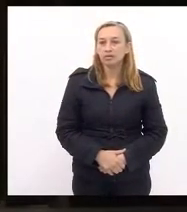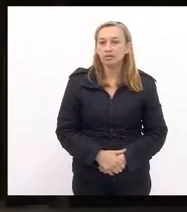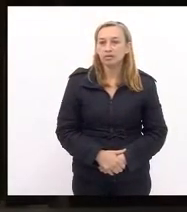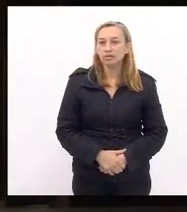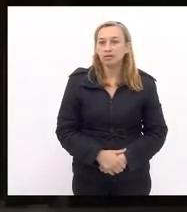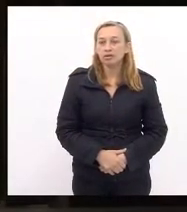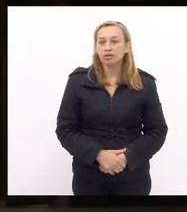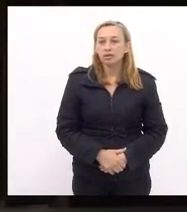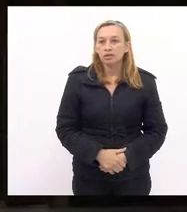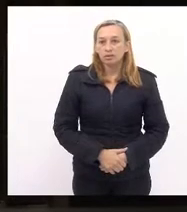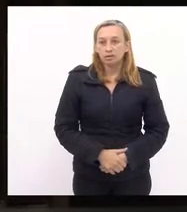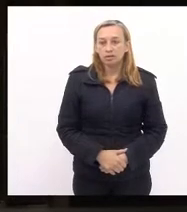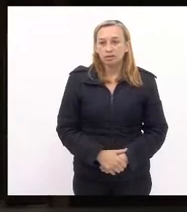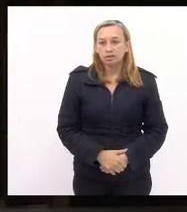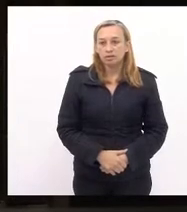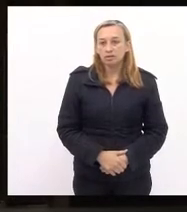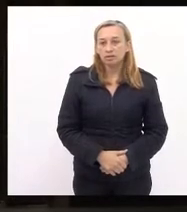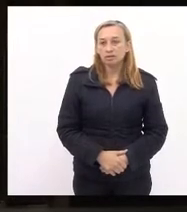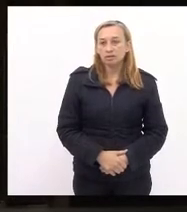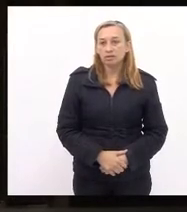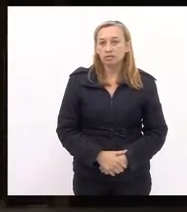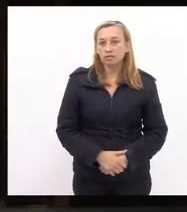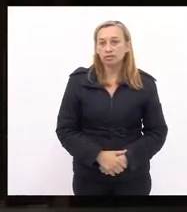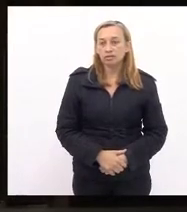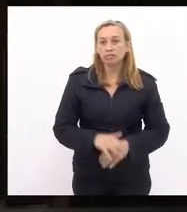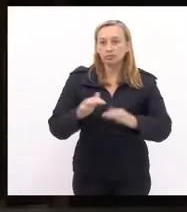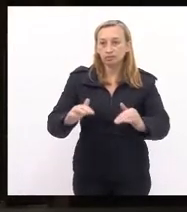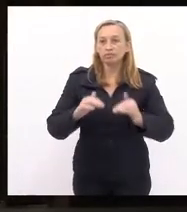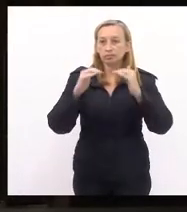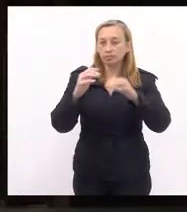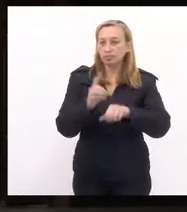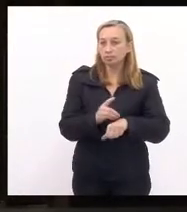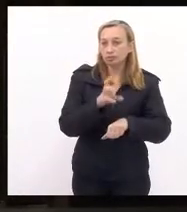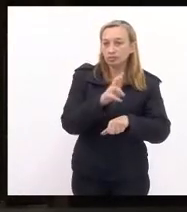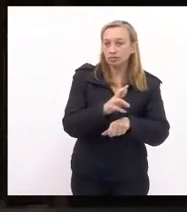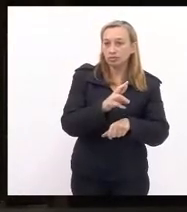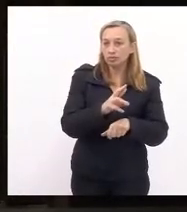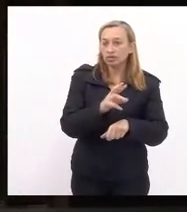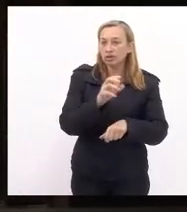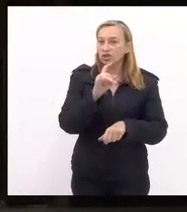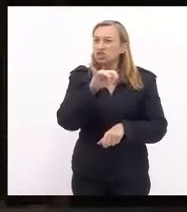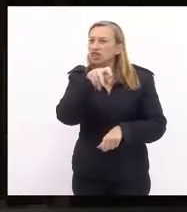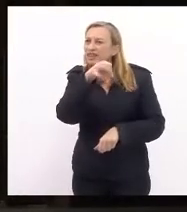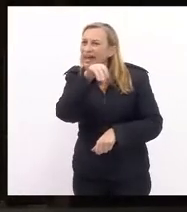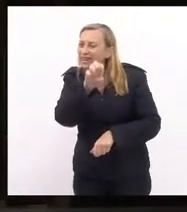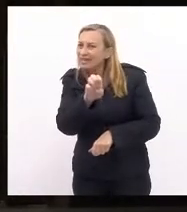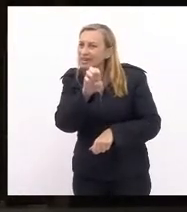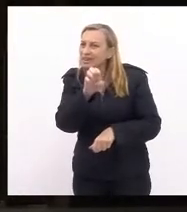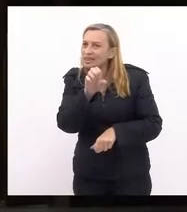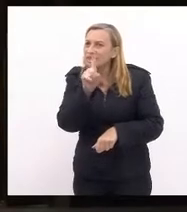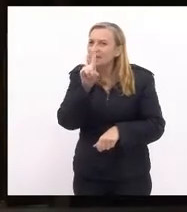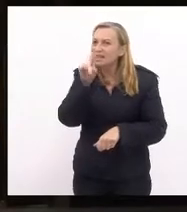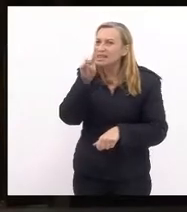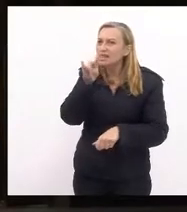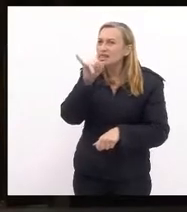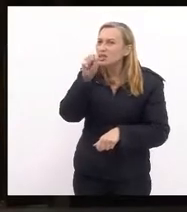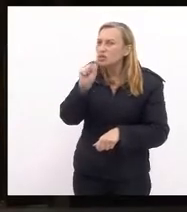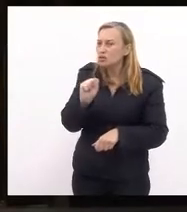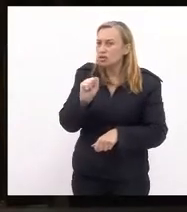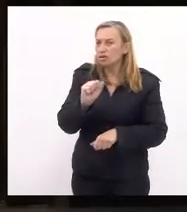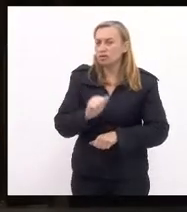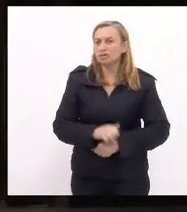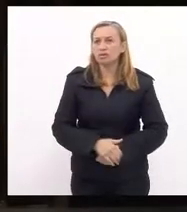Tenho a honra de chamar a excelentíssima doutora Jeanette da Silva Alves.